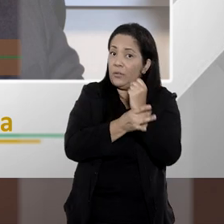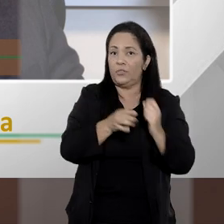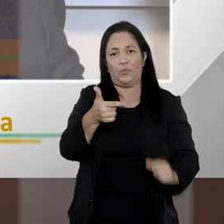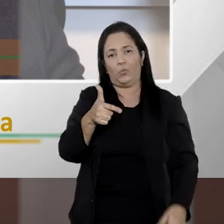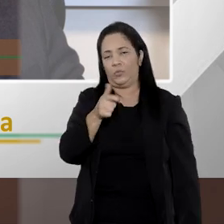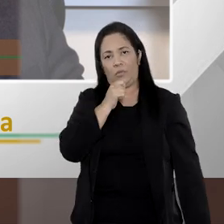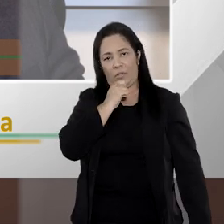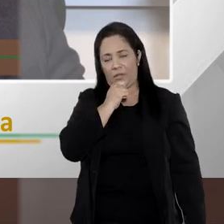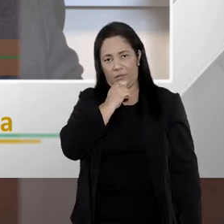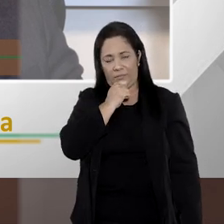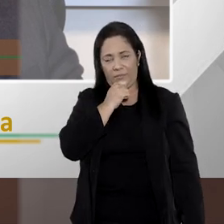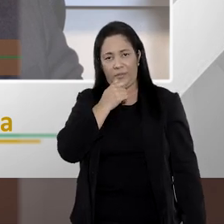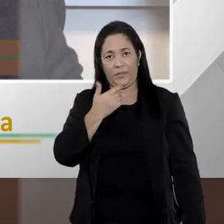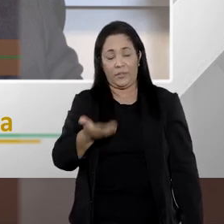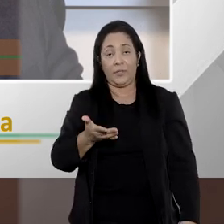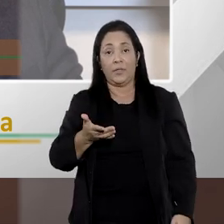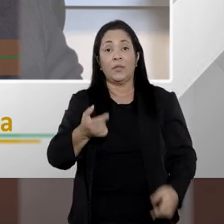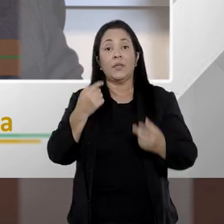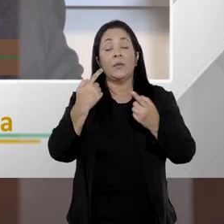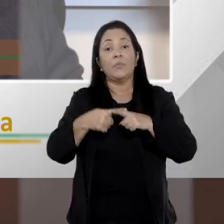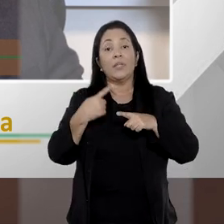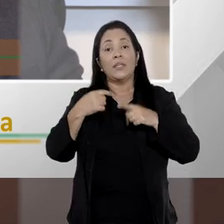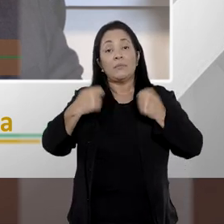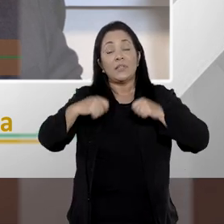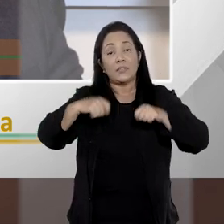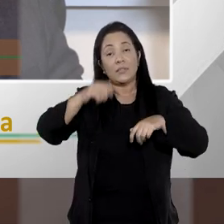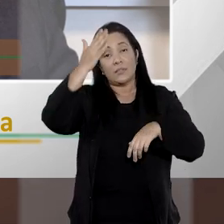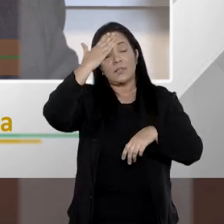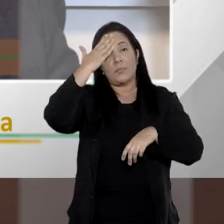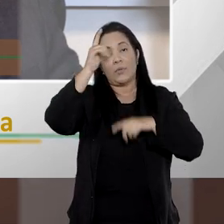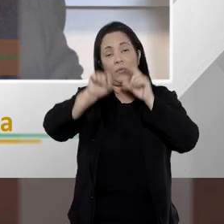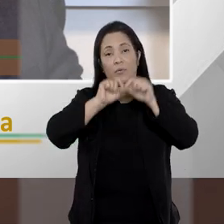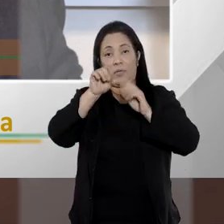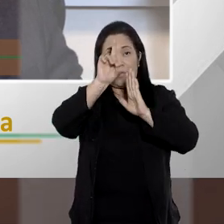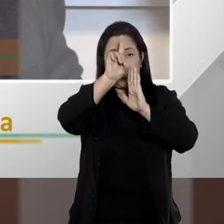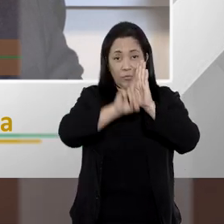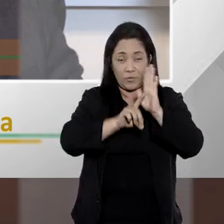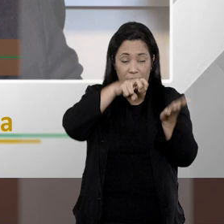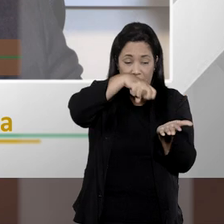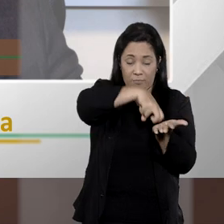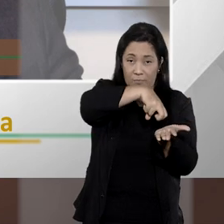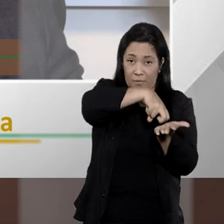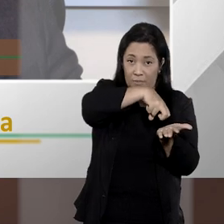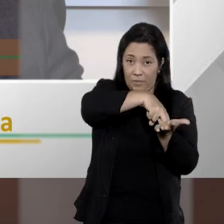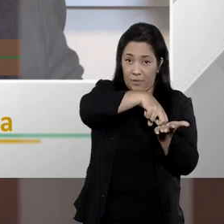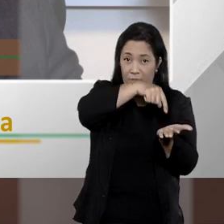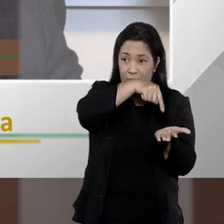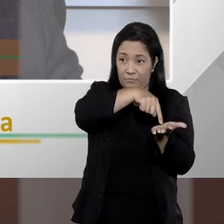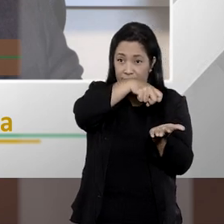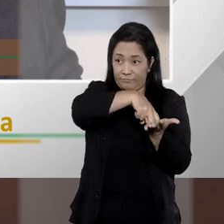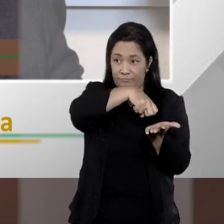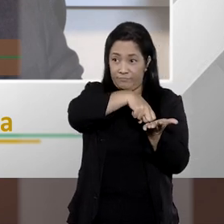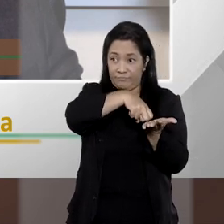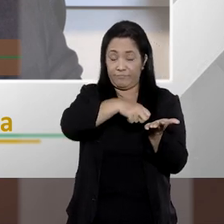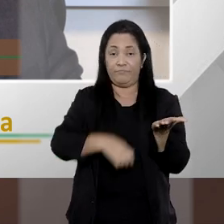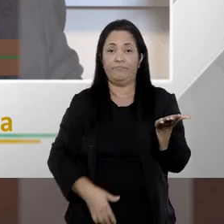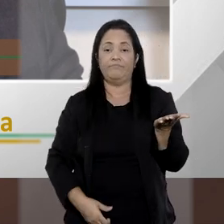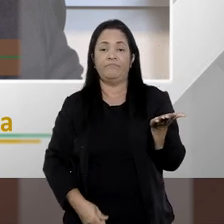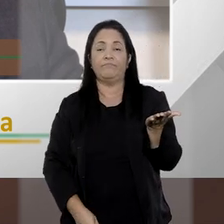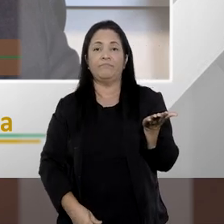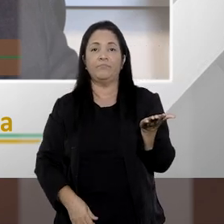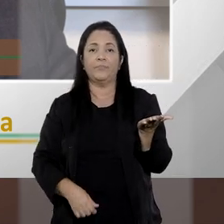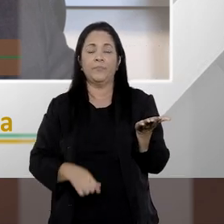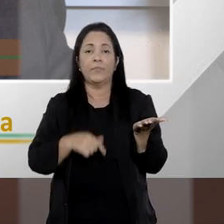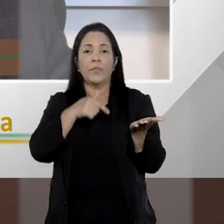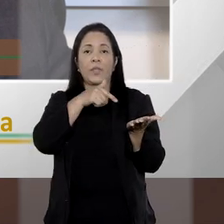de mais nada, há que se reconhecer que o direito penal, e eu brinco bastante a respeito disso, a execução penal vem no reboque,